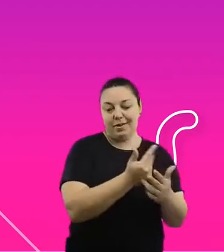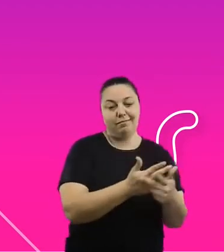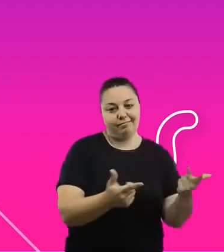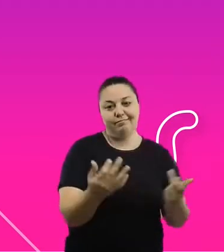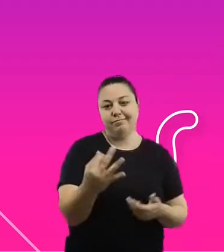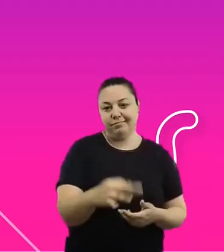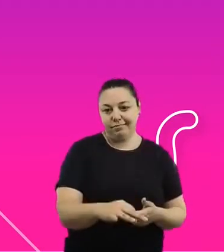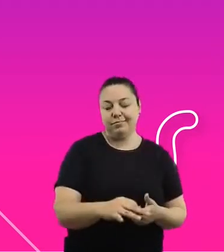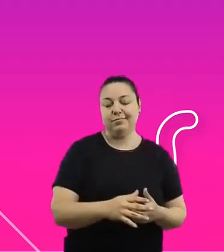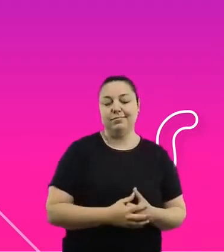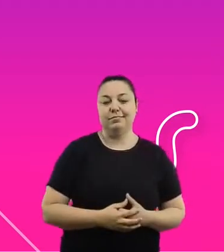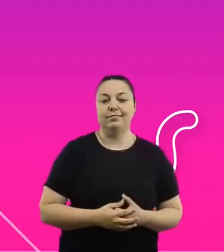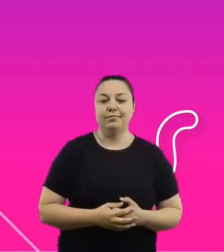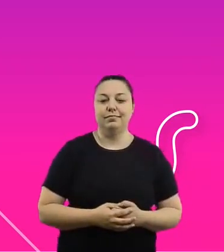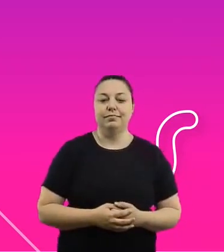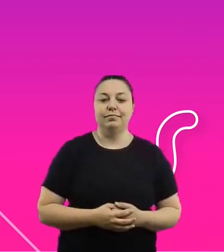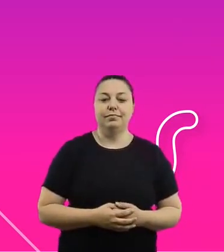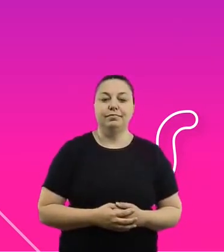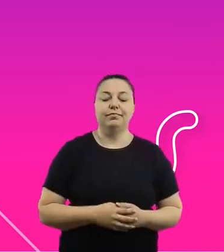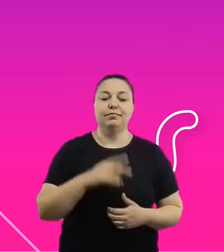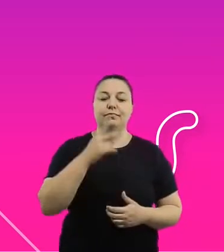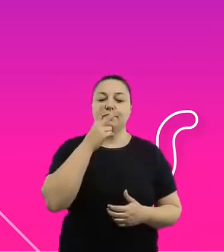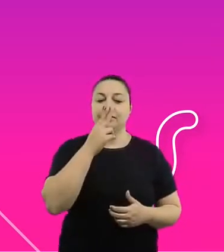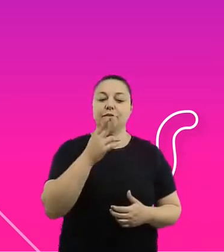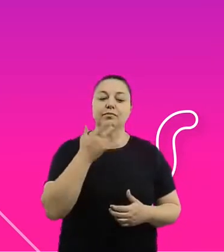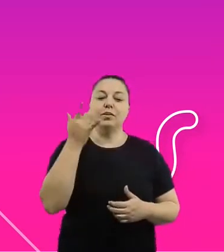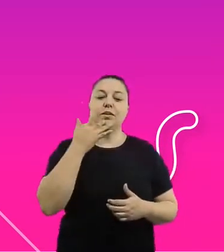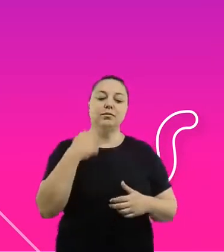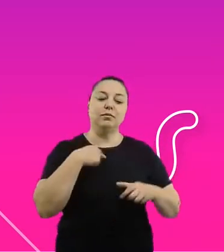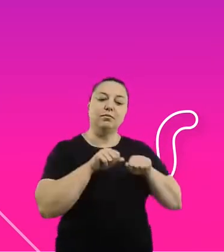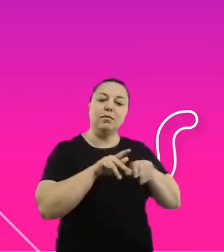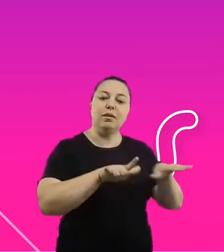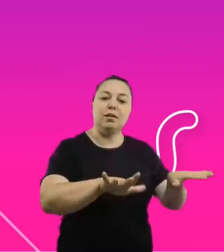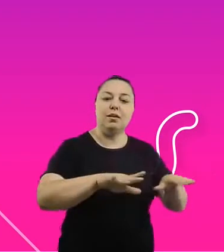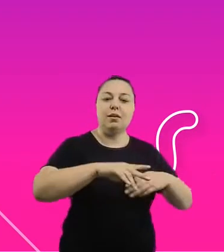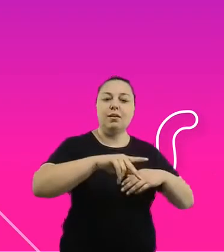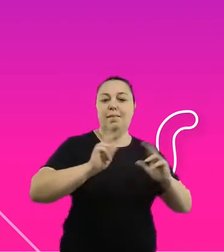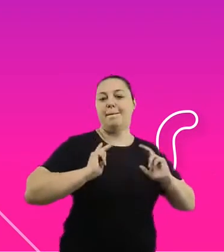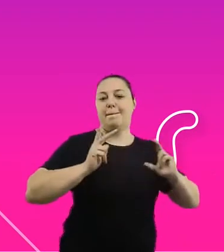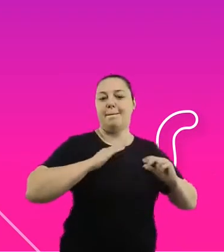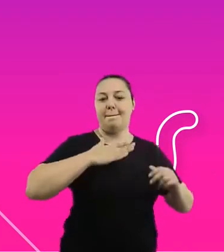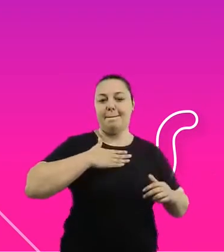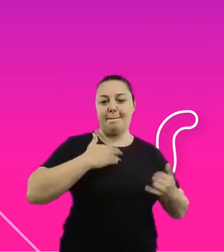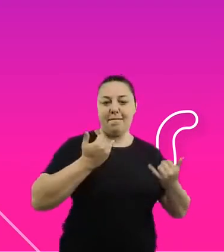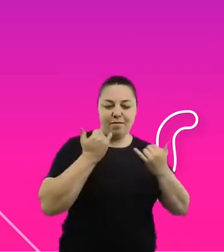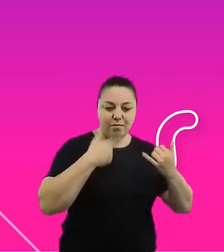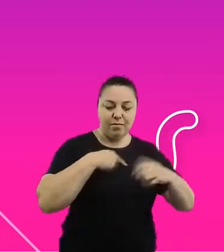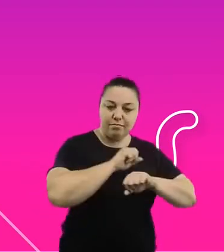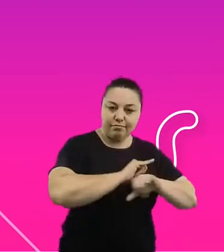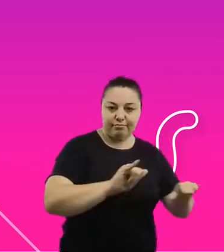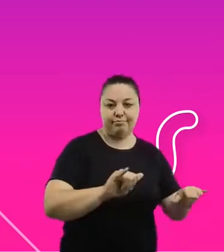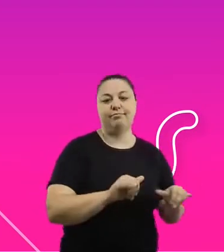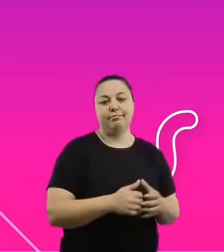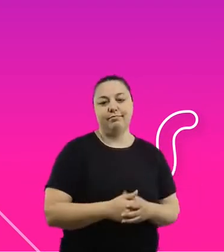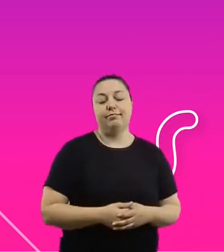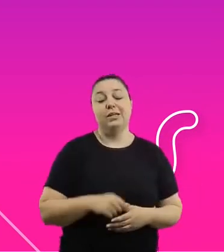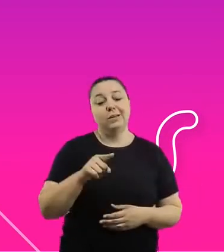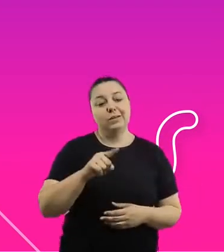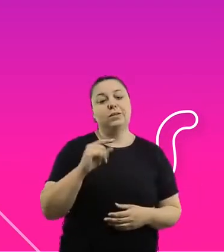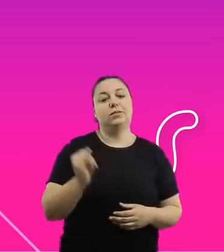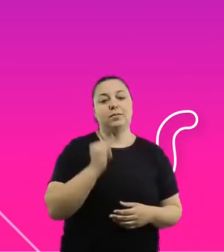informação pessoal fica espalhada em mais lugares diferentes. Então, acho que esse é um primeiro tema que a gente tem que levar em consideração